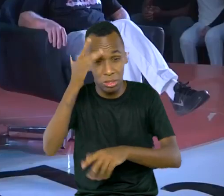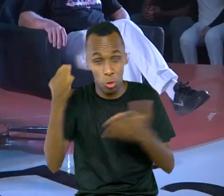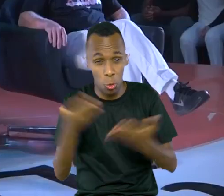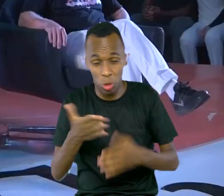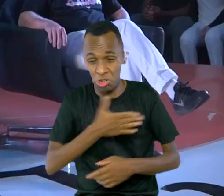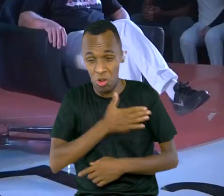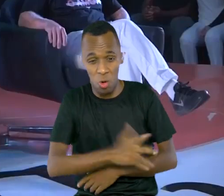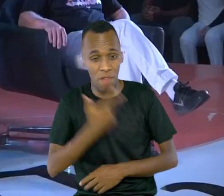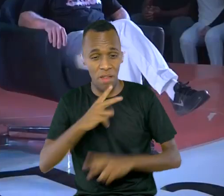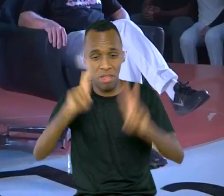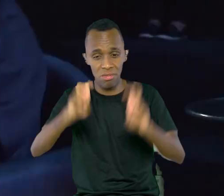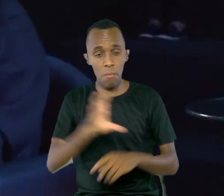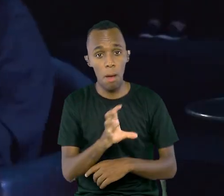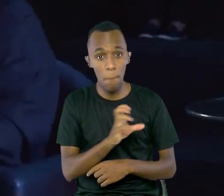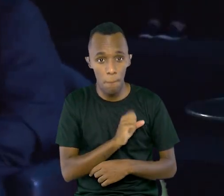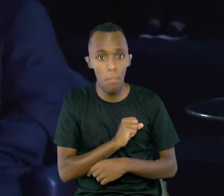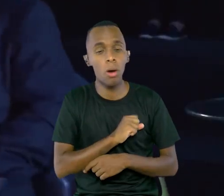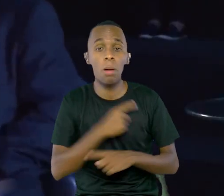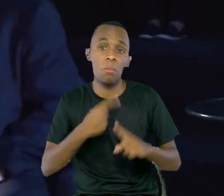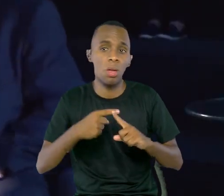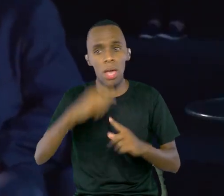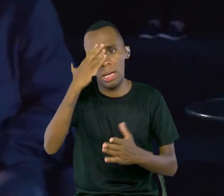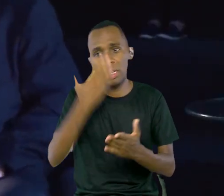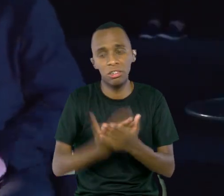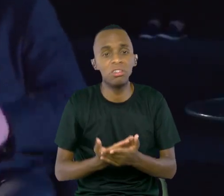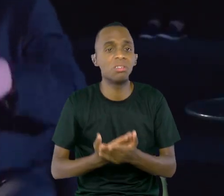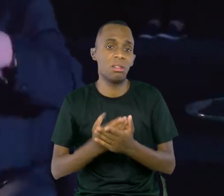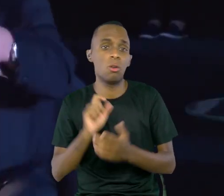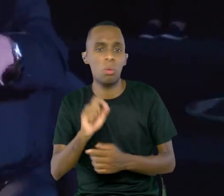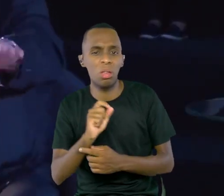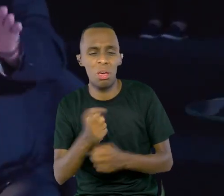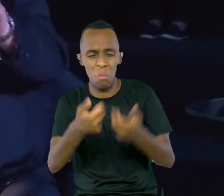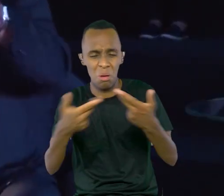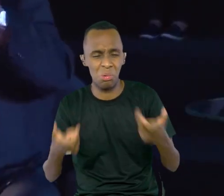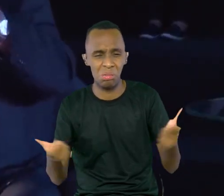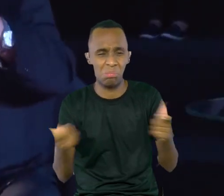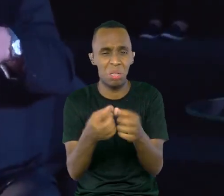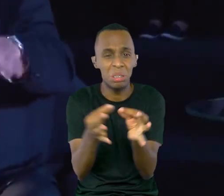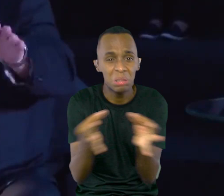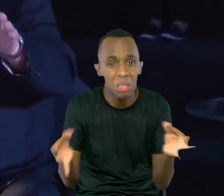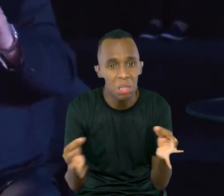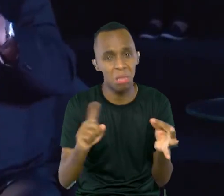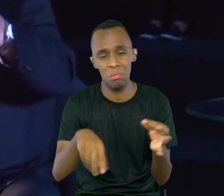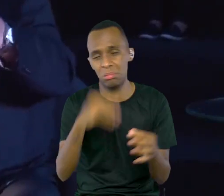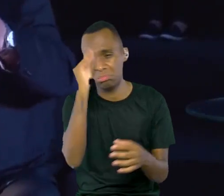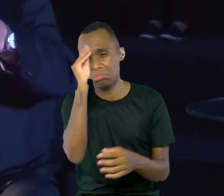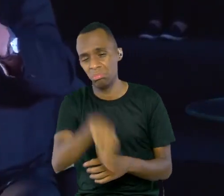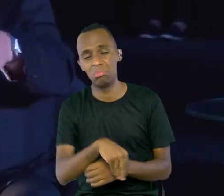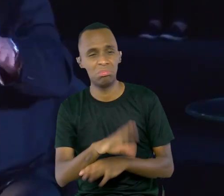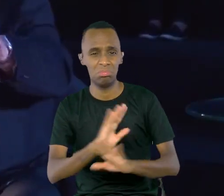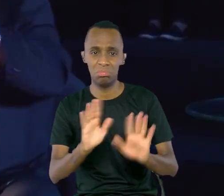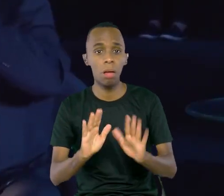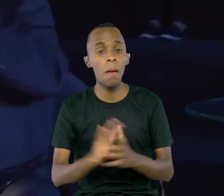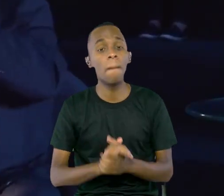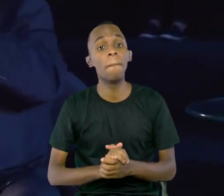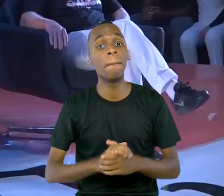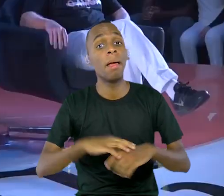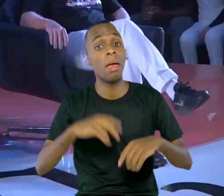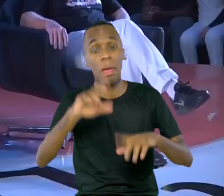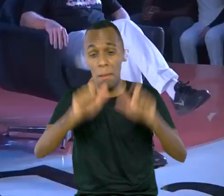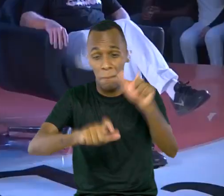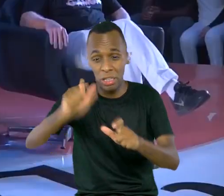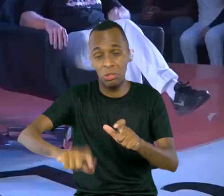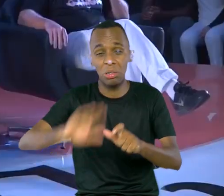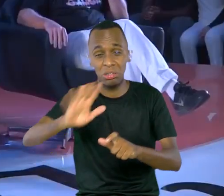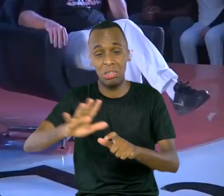Muita gente hoje não gosta de falar sobre amor, na suposição de que é uma coisa pequena, banal,